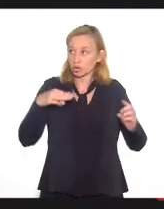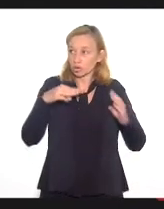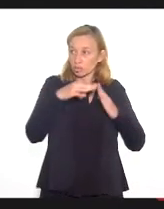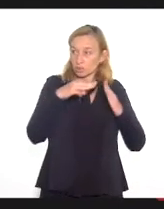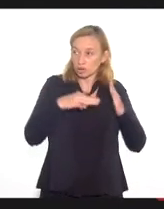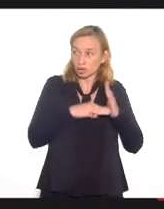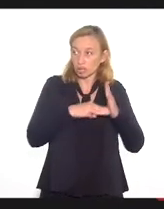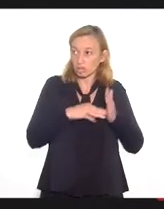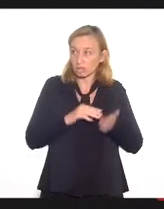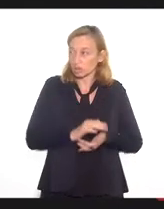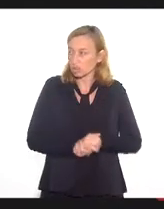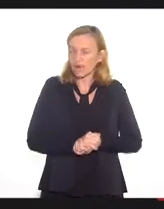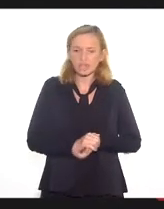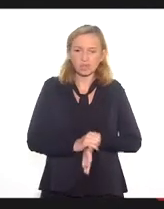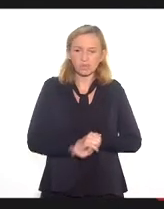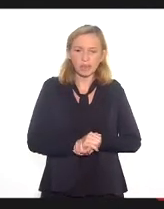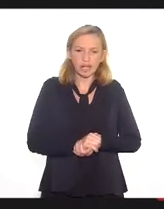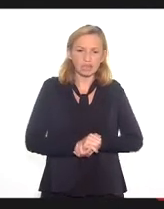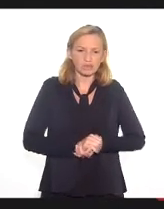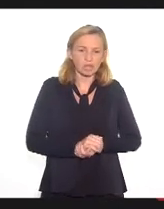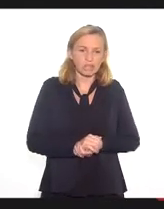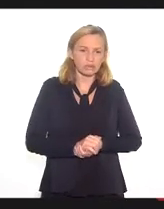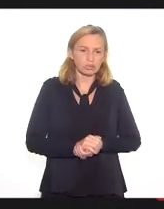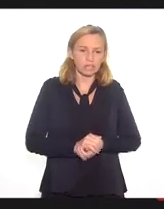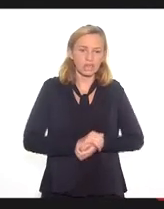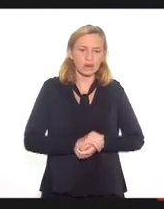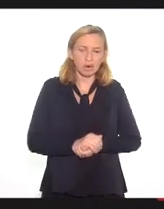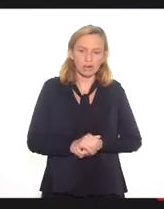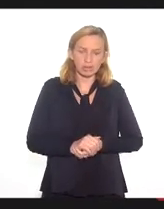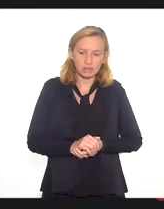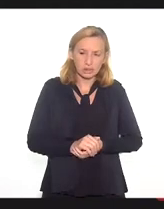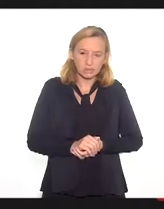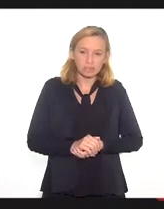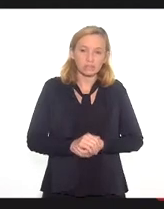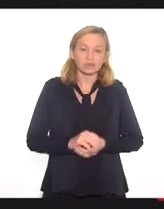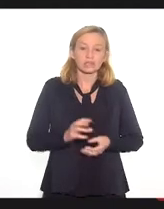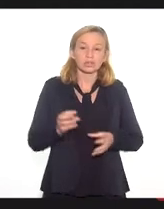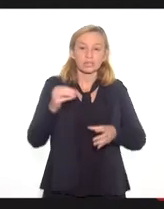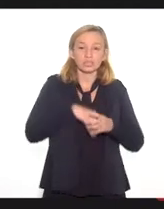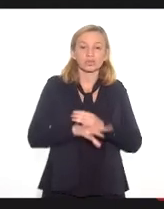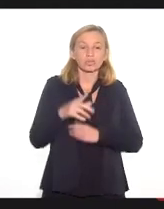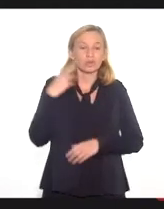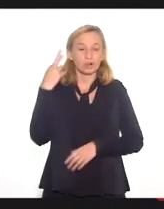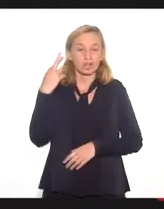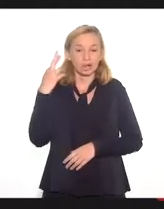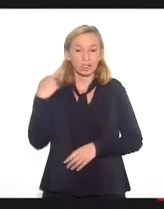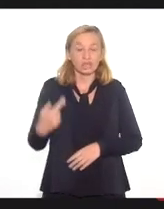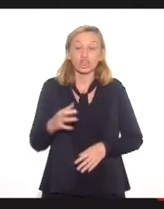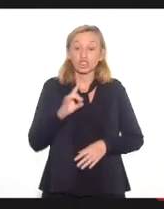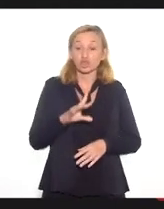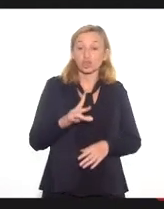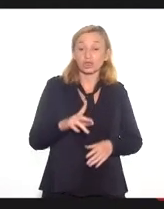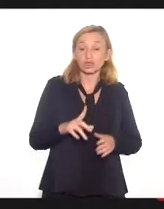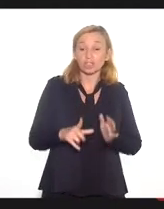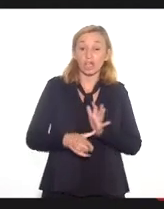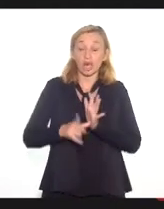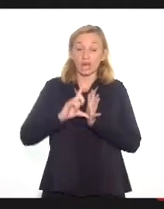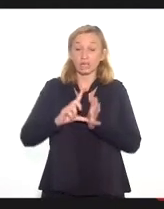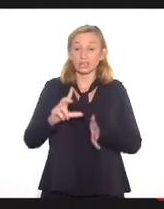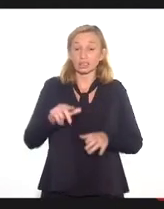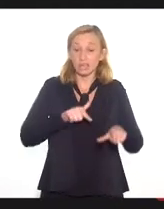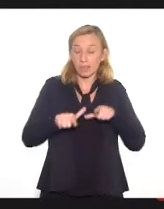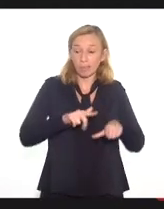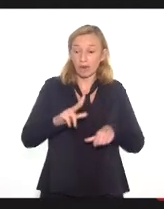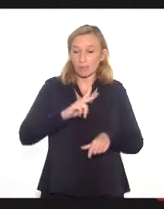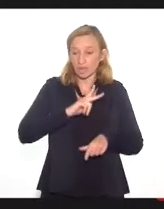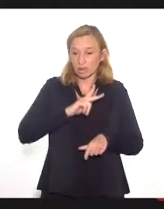Raial do Cabo botou todo o emprego público dentro do Caged Renata que antes só tinha emprego privado então você olha lá parece que a